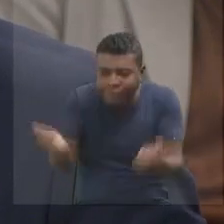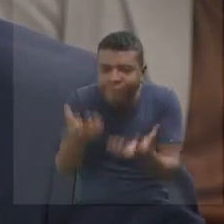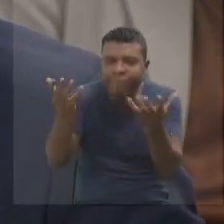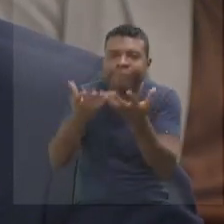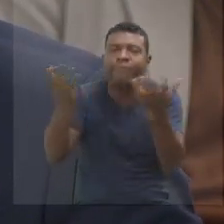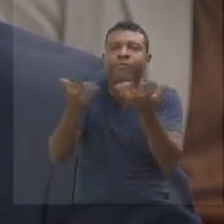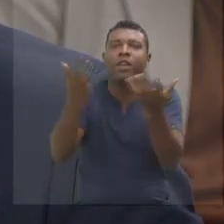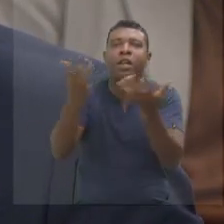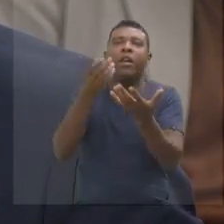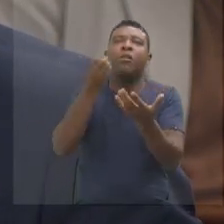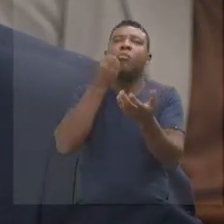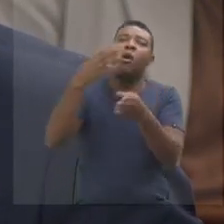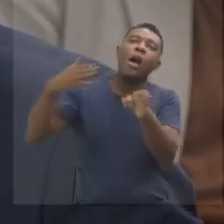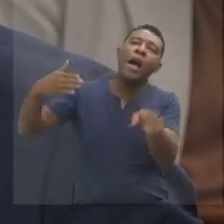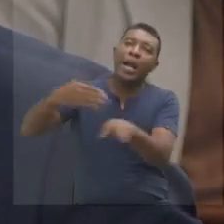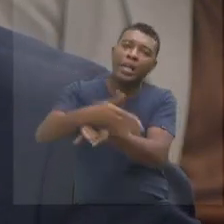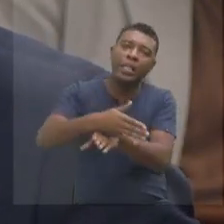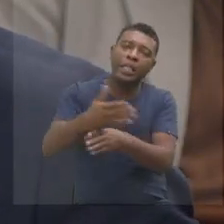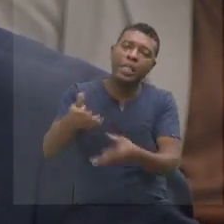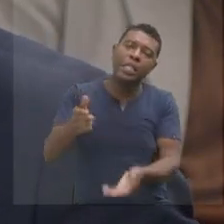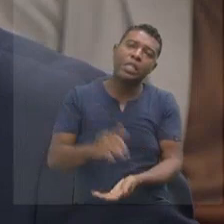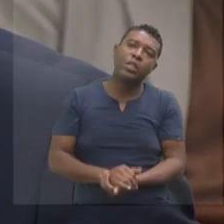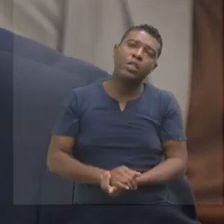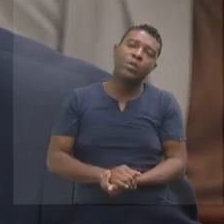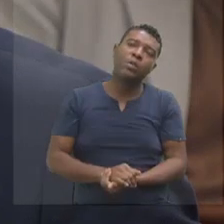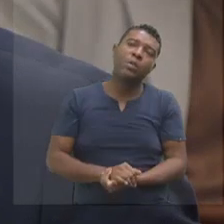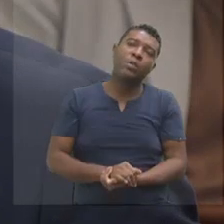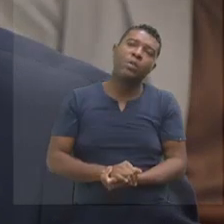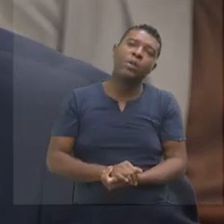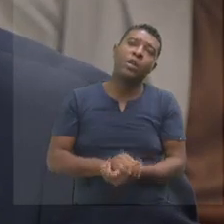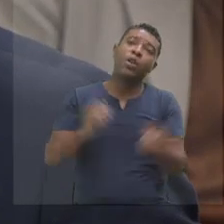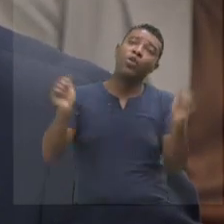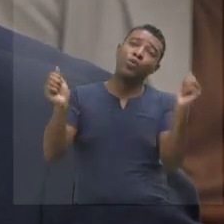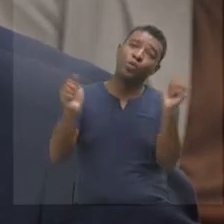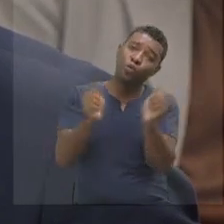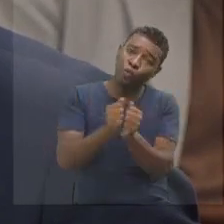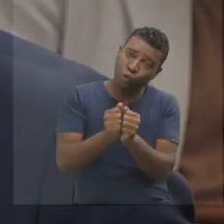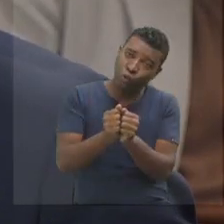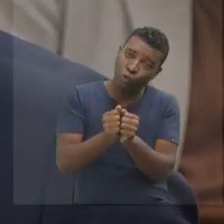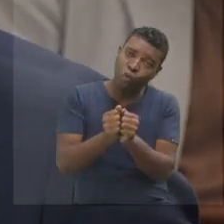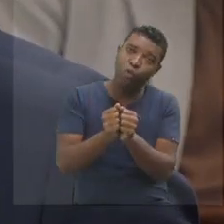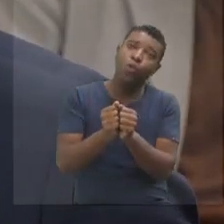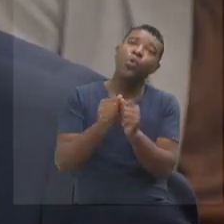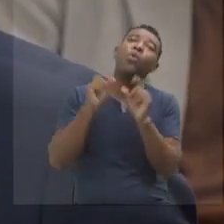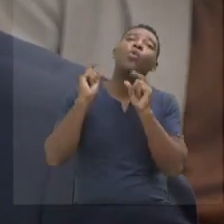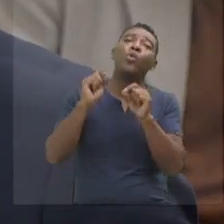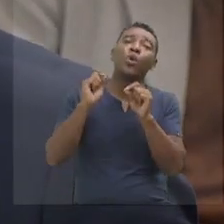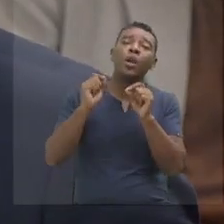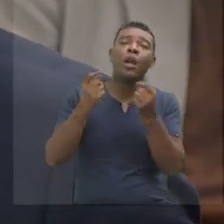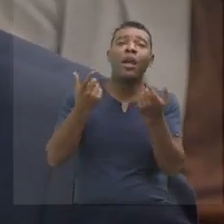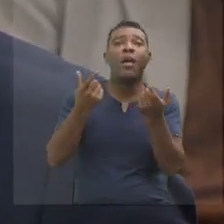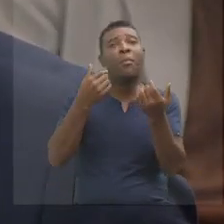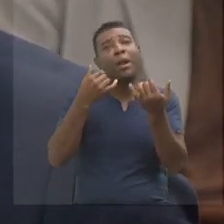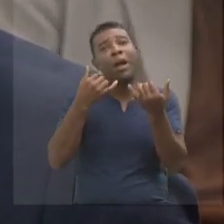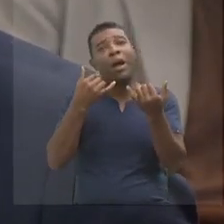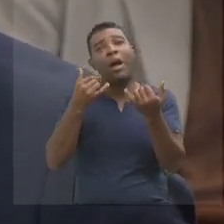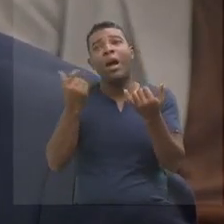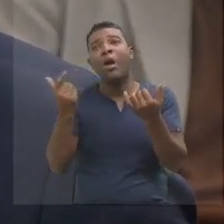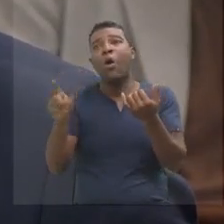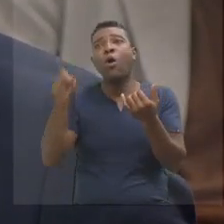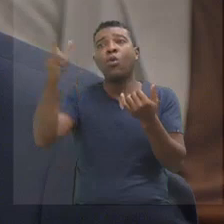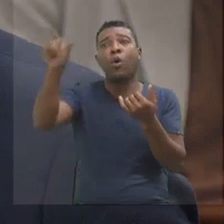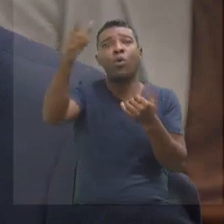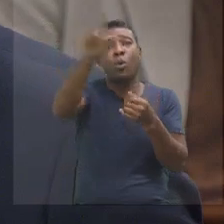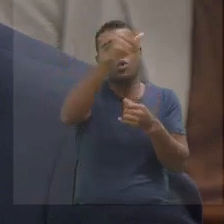de bom acesso e com esse com esse ponto de não desequilibrar os outros